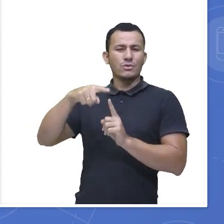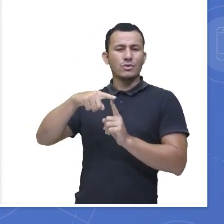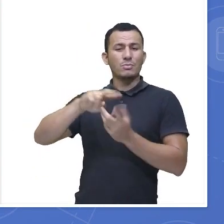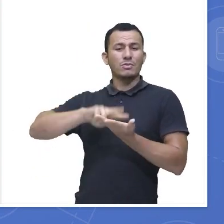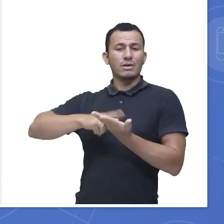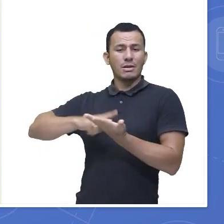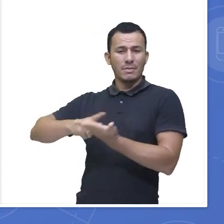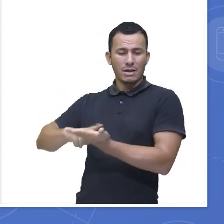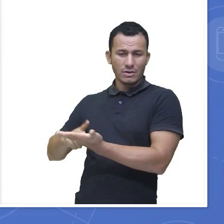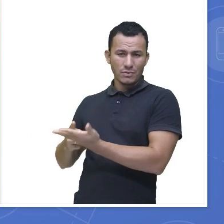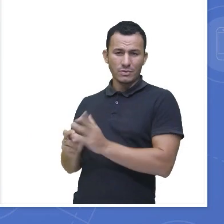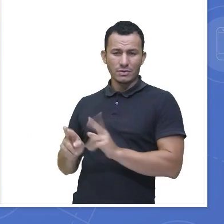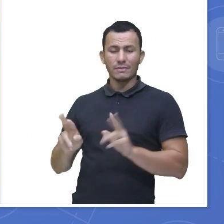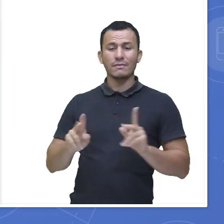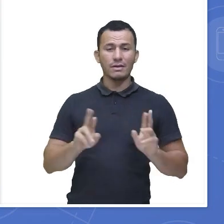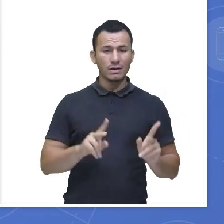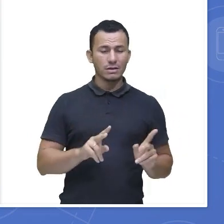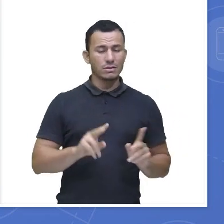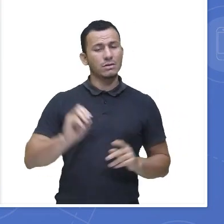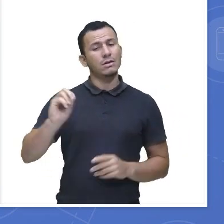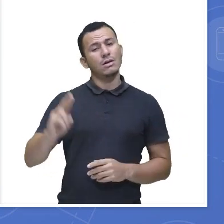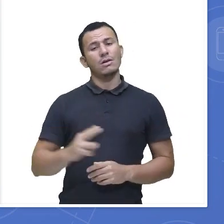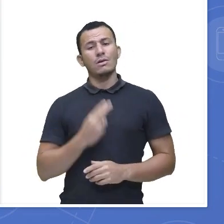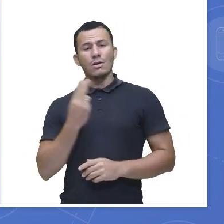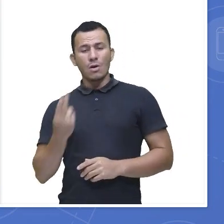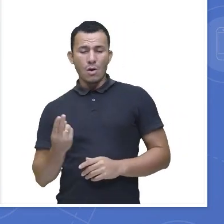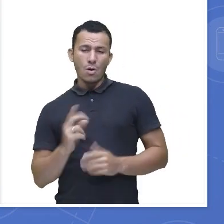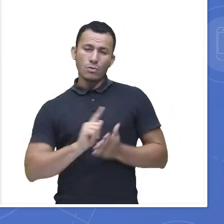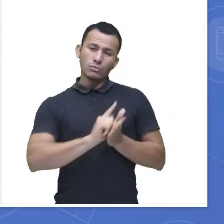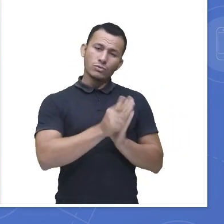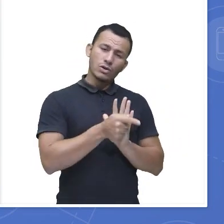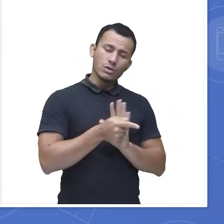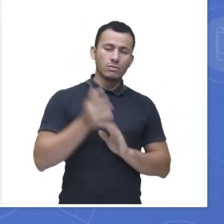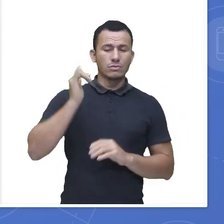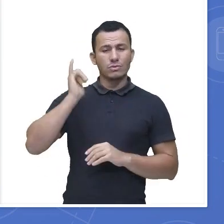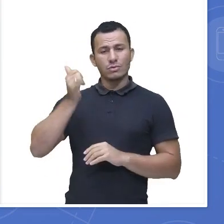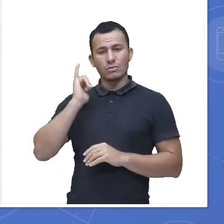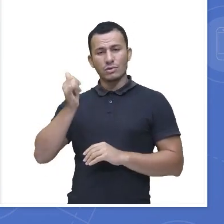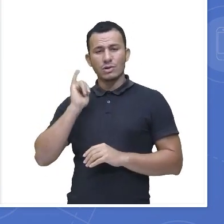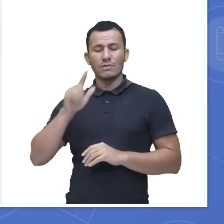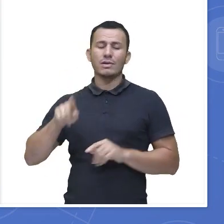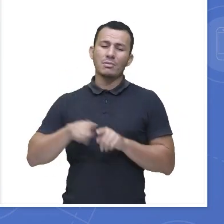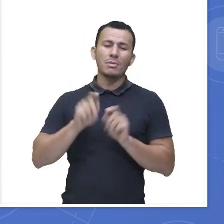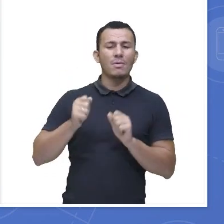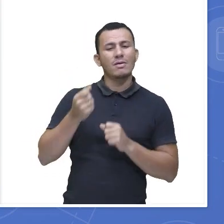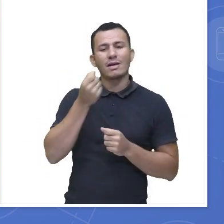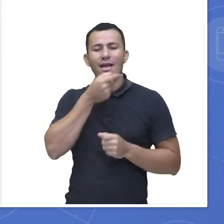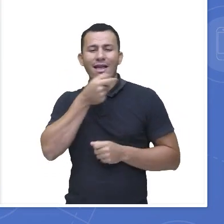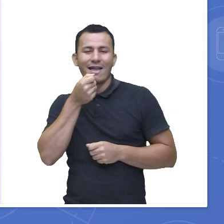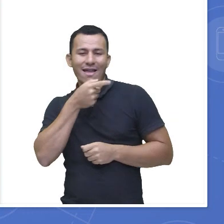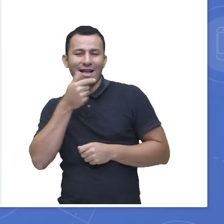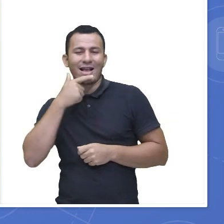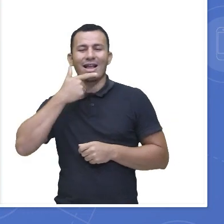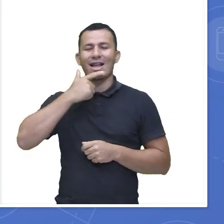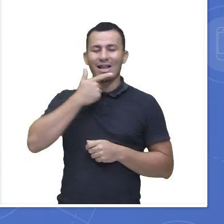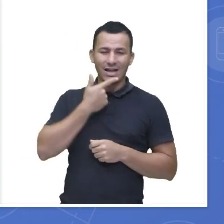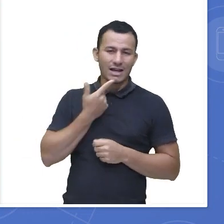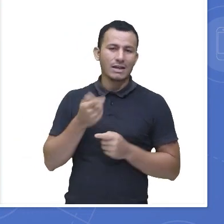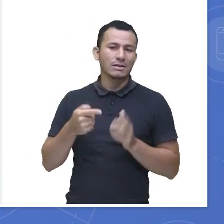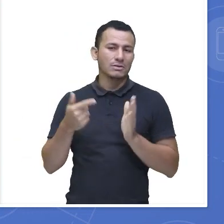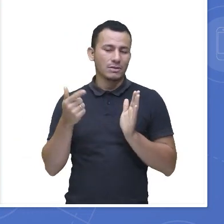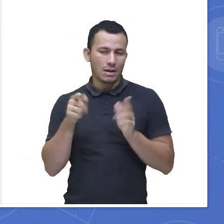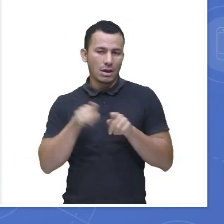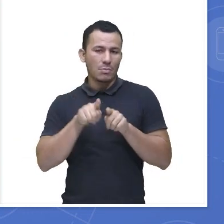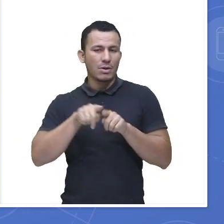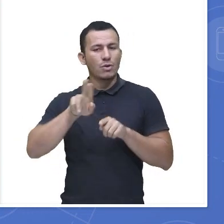interpretações. Ou em outros gêneros discursivos, para gerar humor, na piada, por exemplo, né?